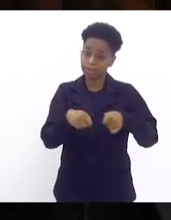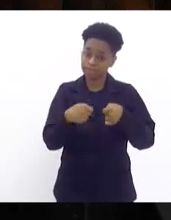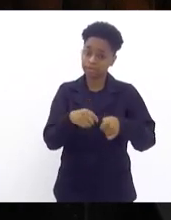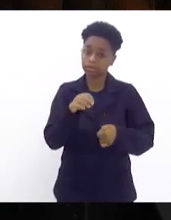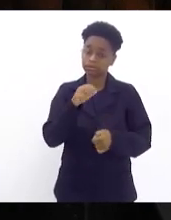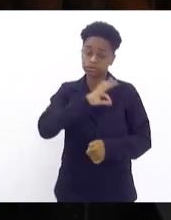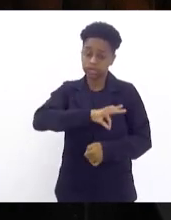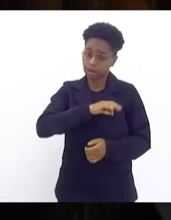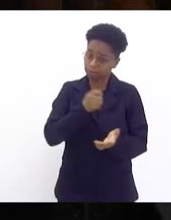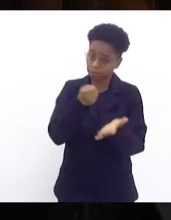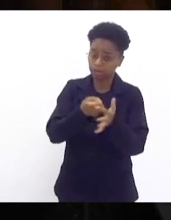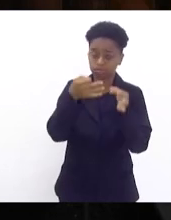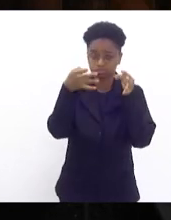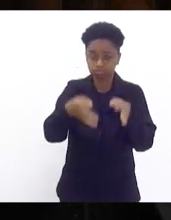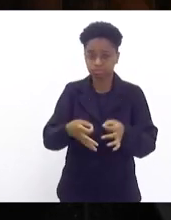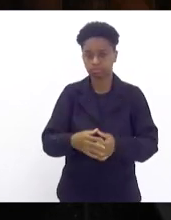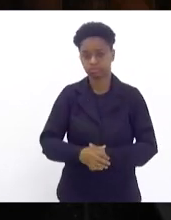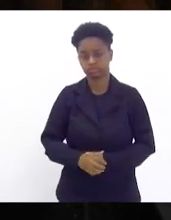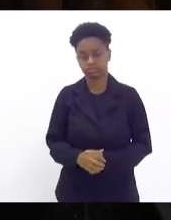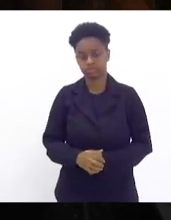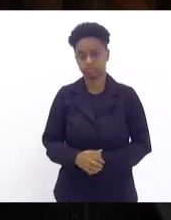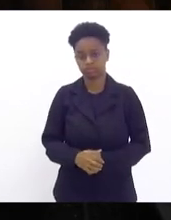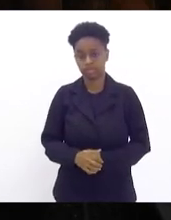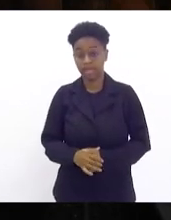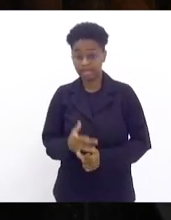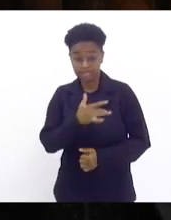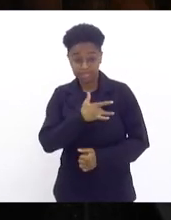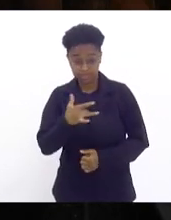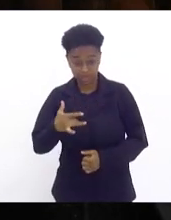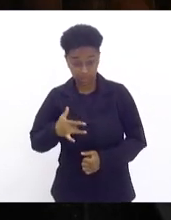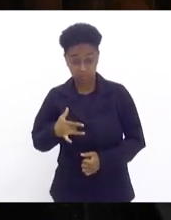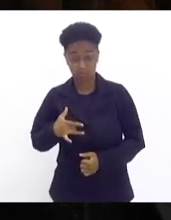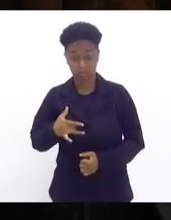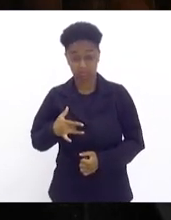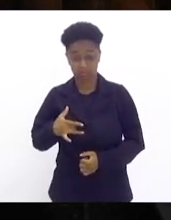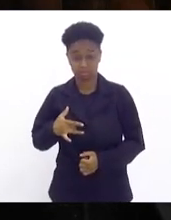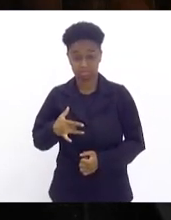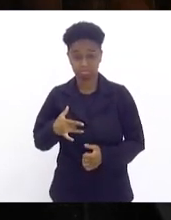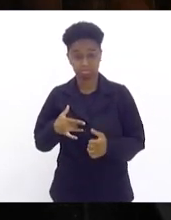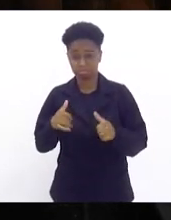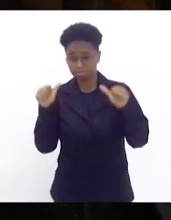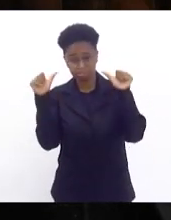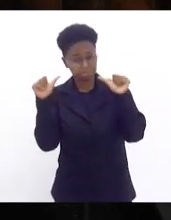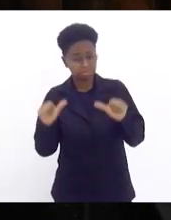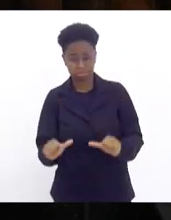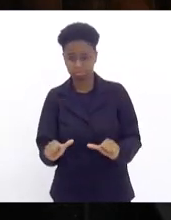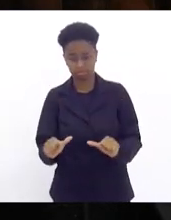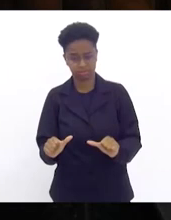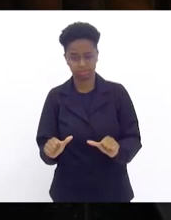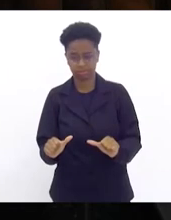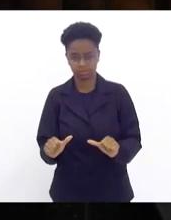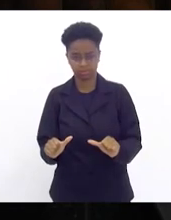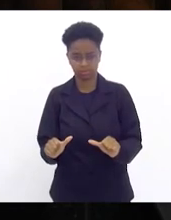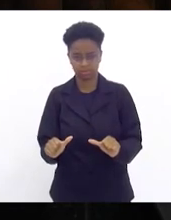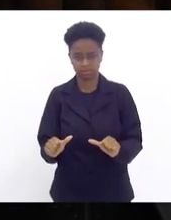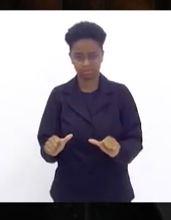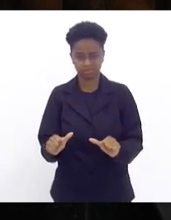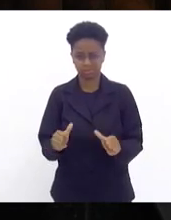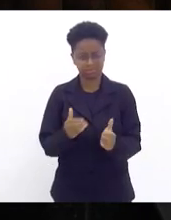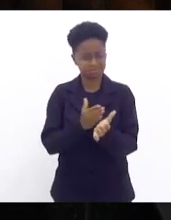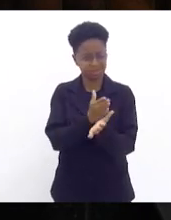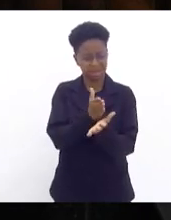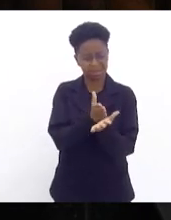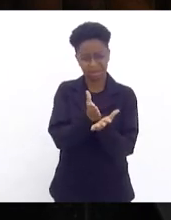remunerados a saúde vai muito ao seu presidente e muitas distâncias